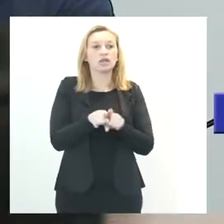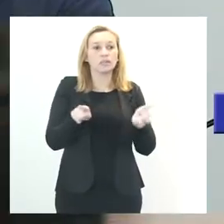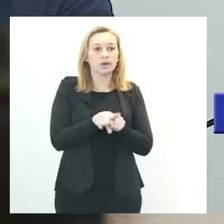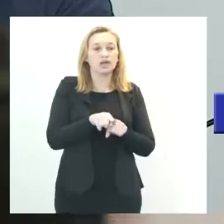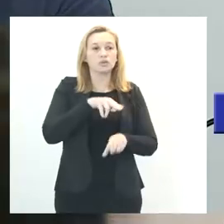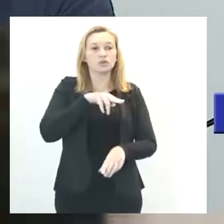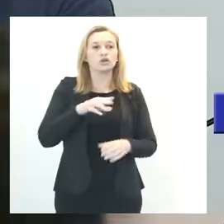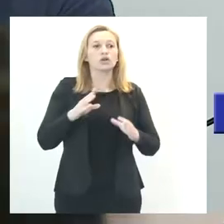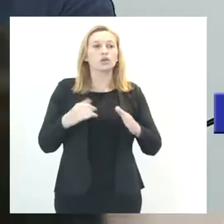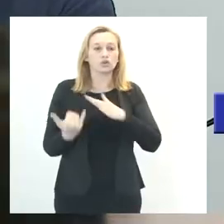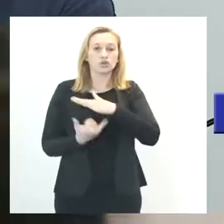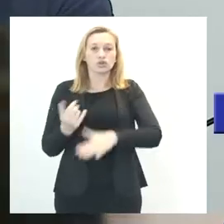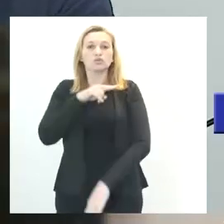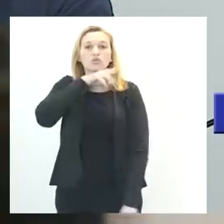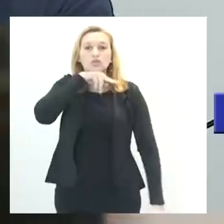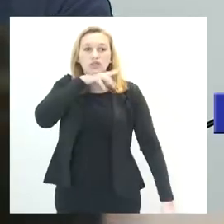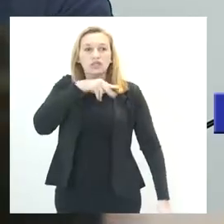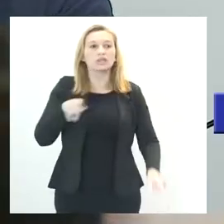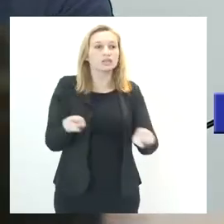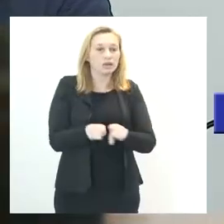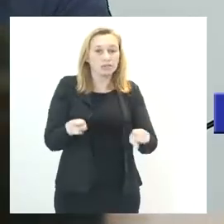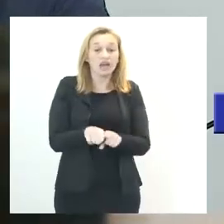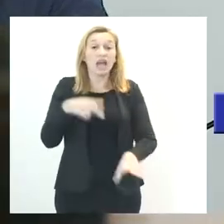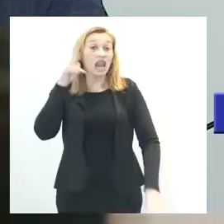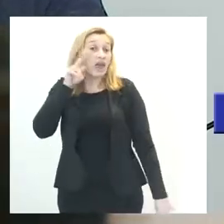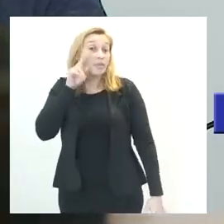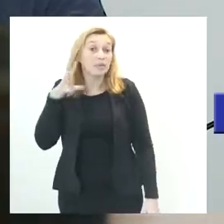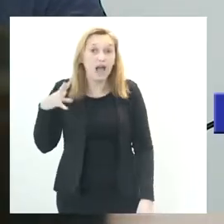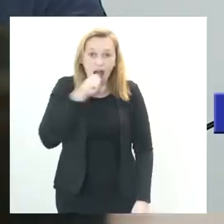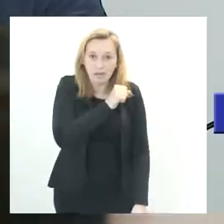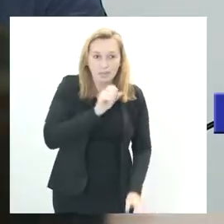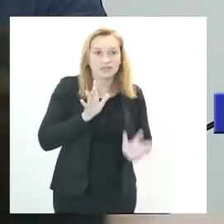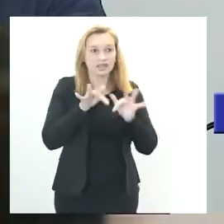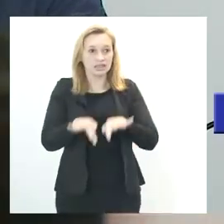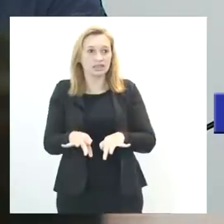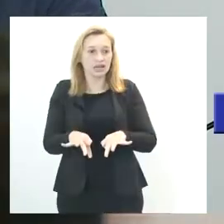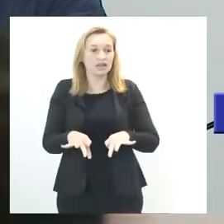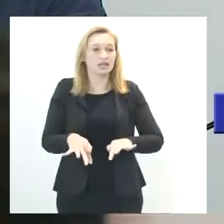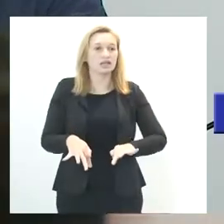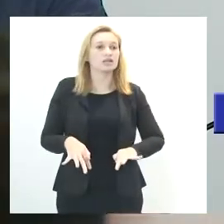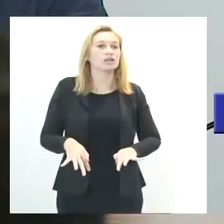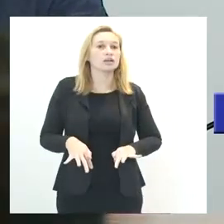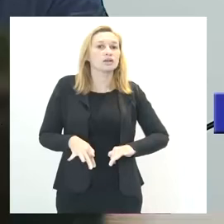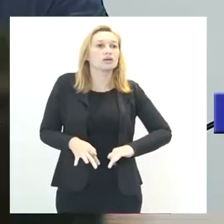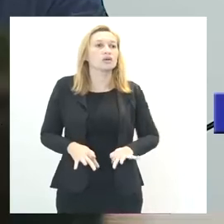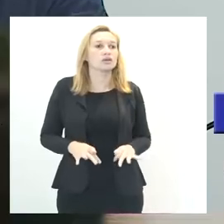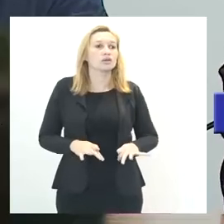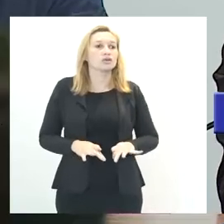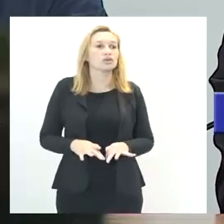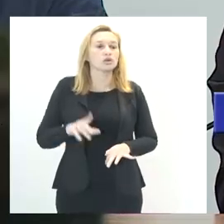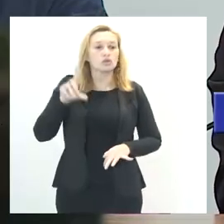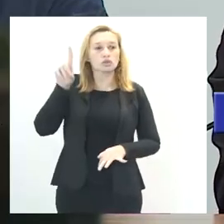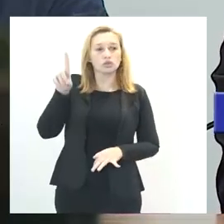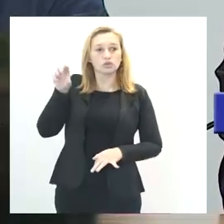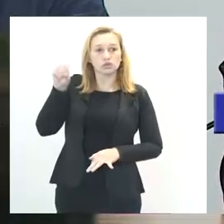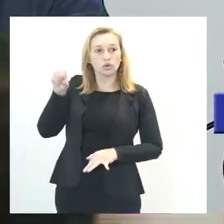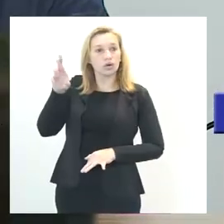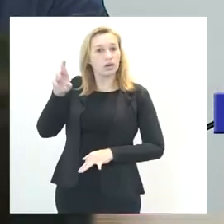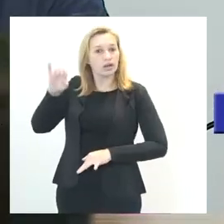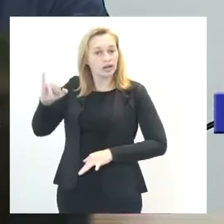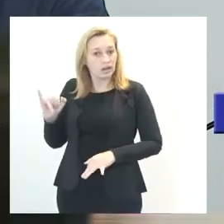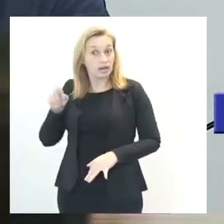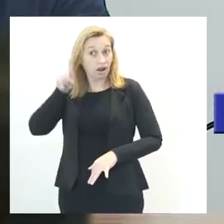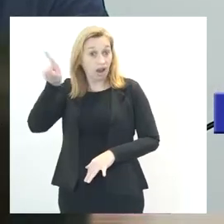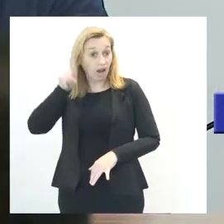também né E lembrando também né que eu rapidinho só para finalizar que o Dória hoje faz mal a minha